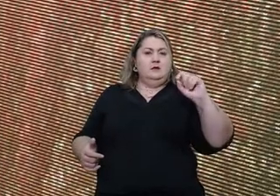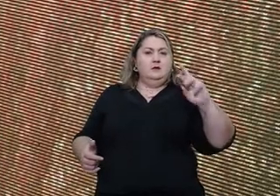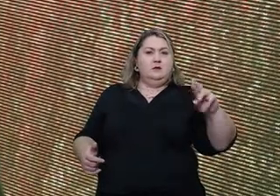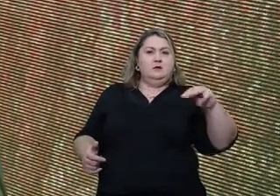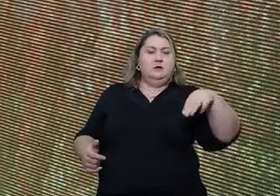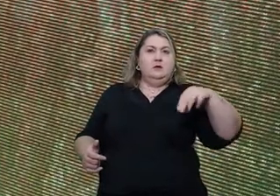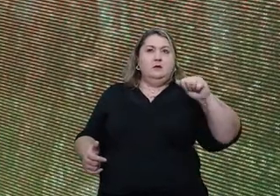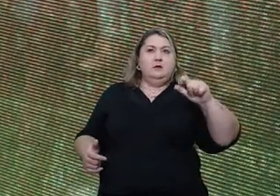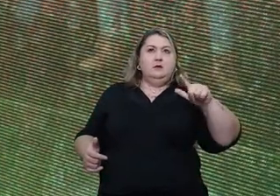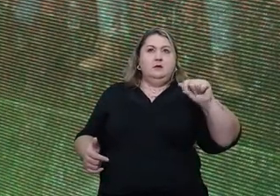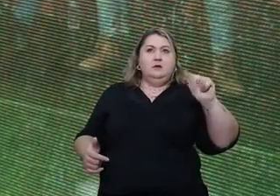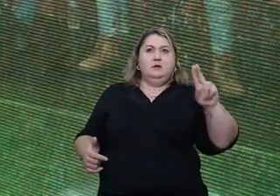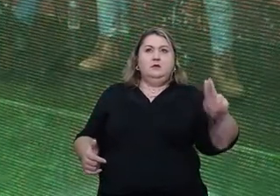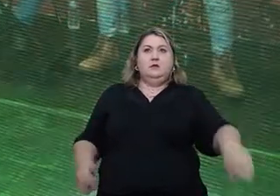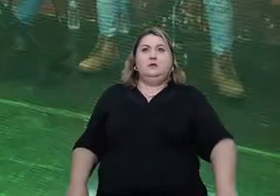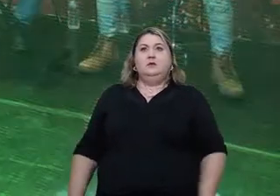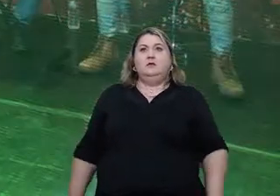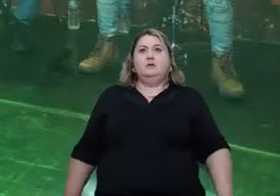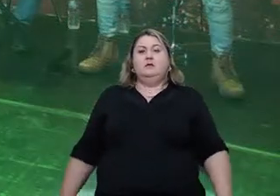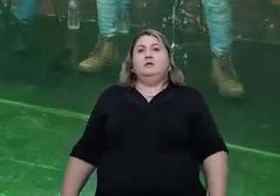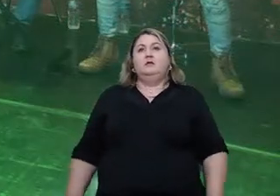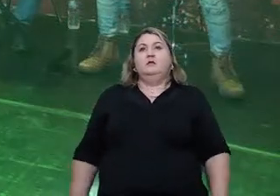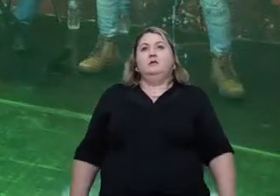vocês. Simbora.